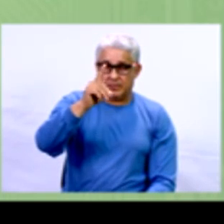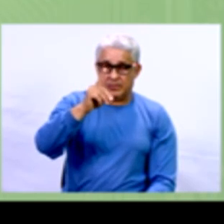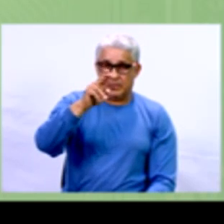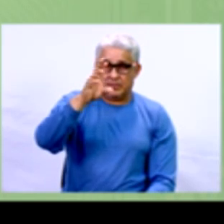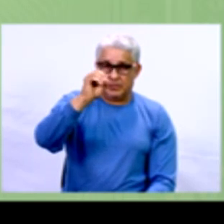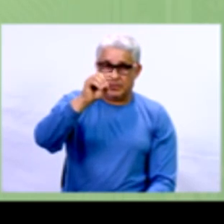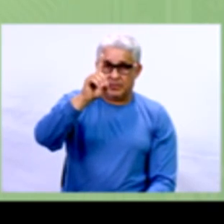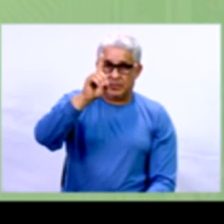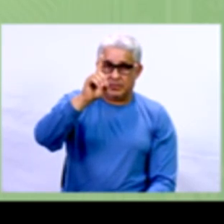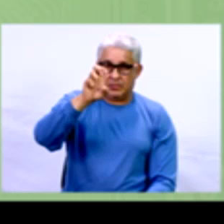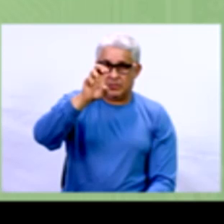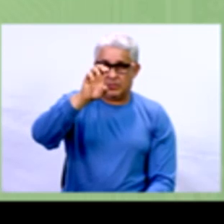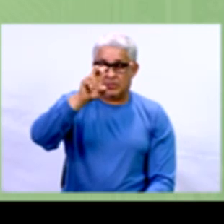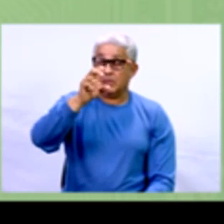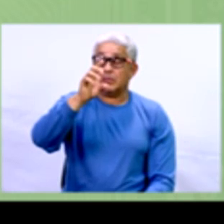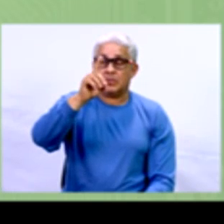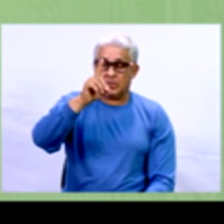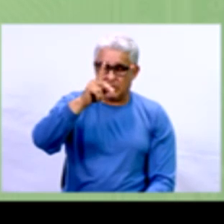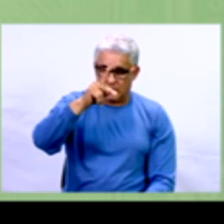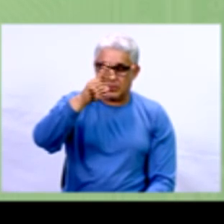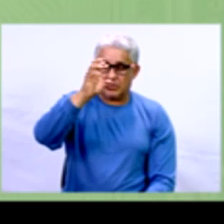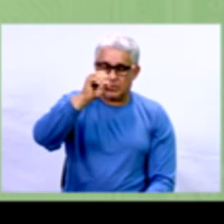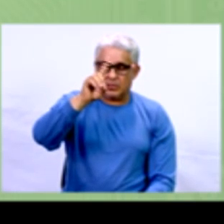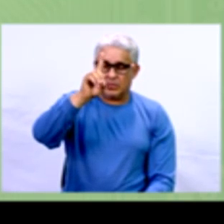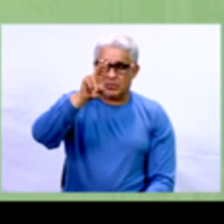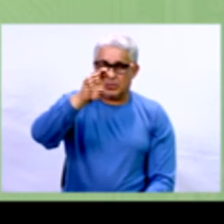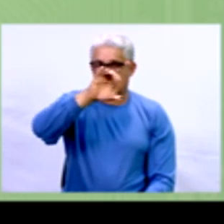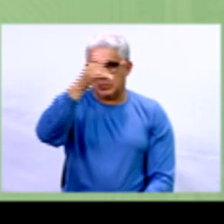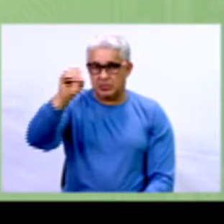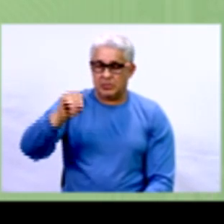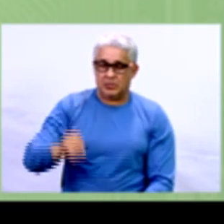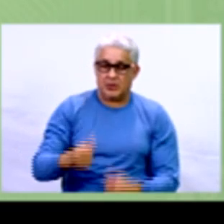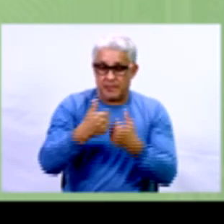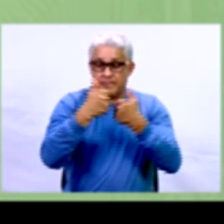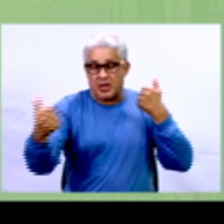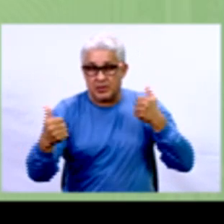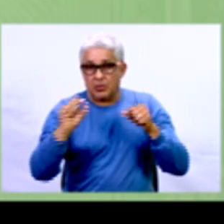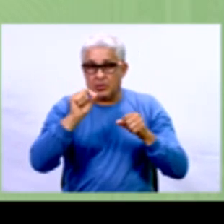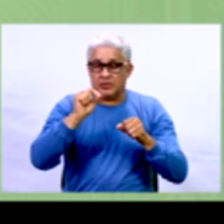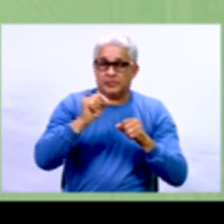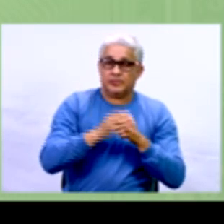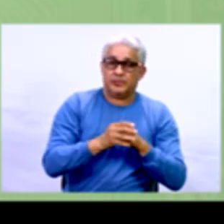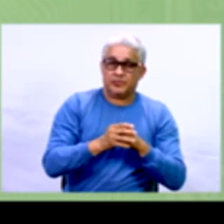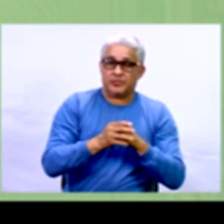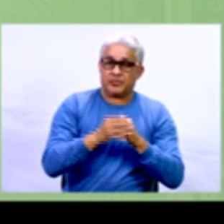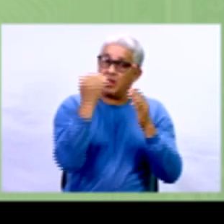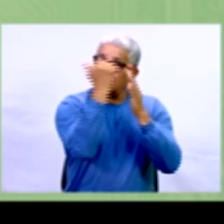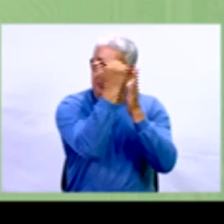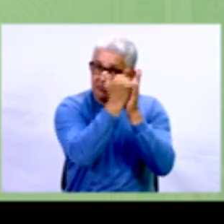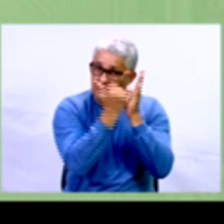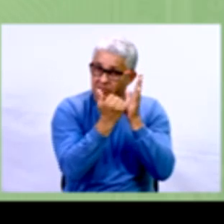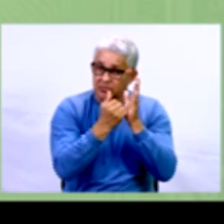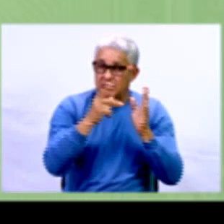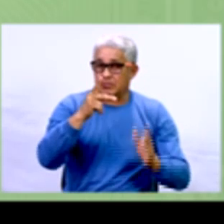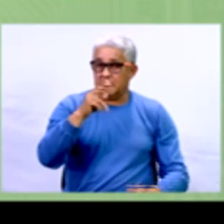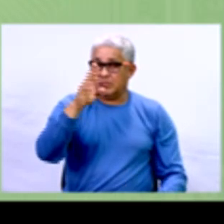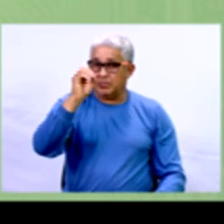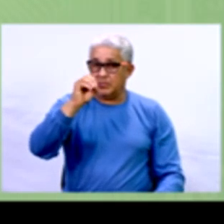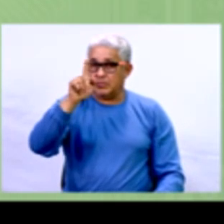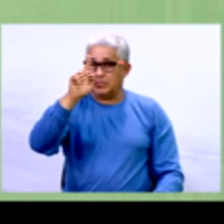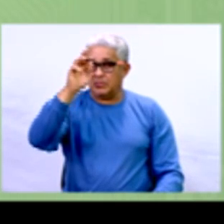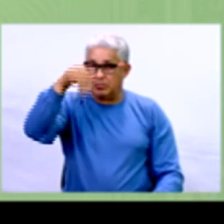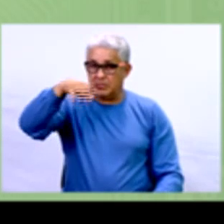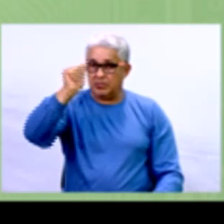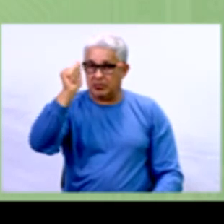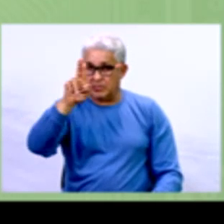aqui, nós falamos aqui, né? Ele atua mais próximo ao desenvolvimento propriamente dito dos conteúdos